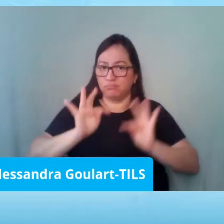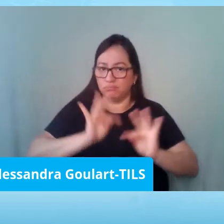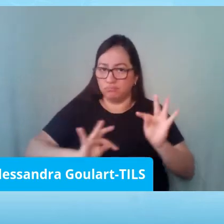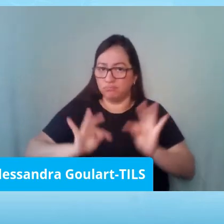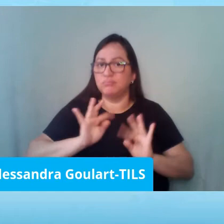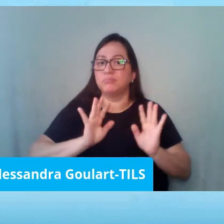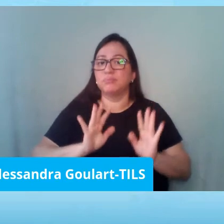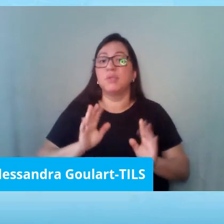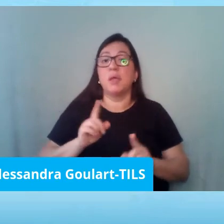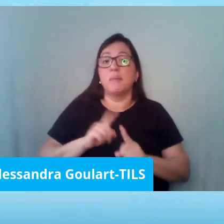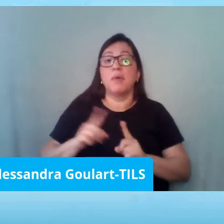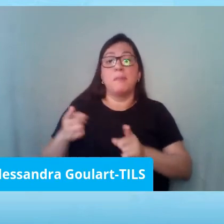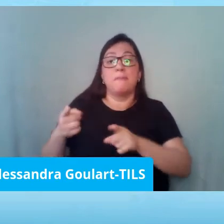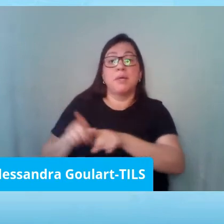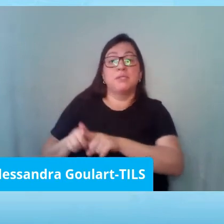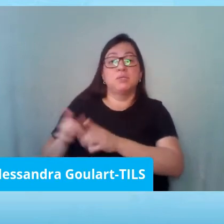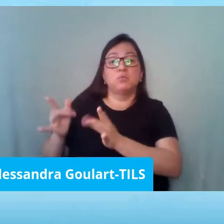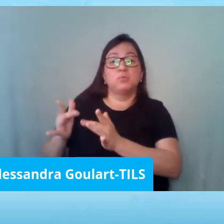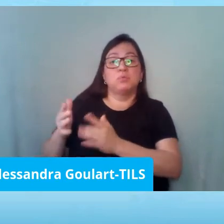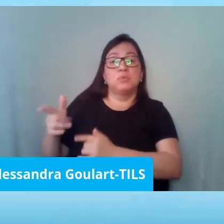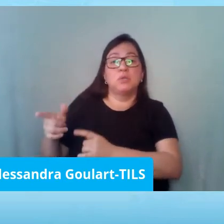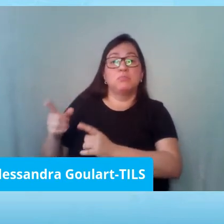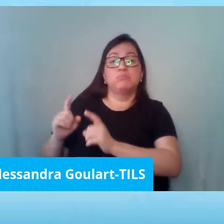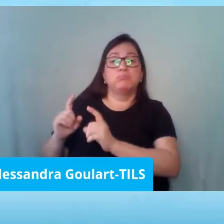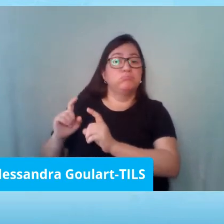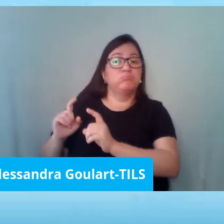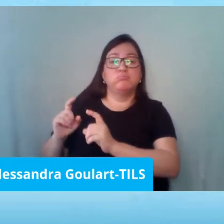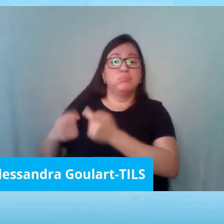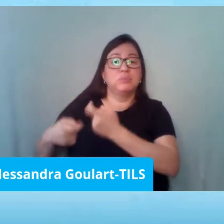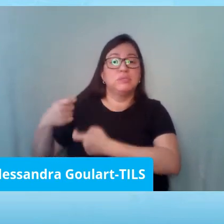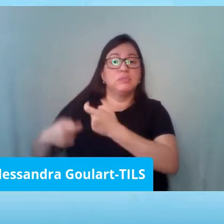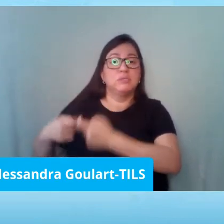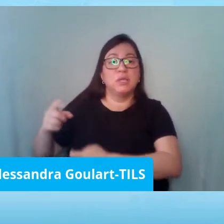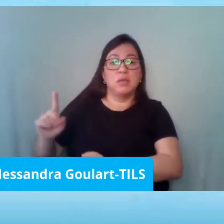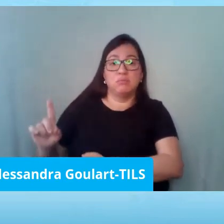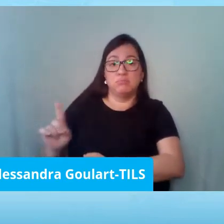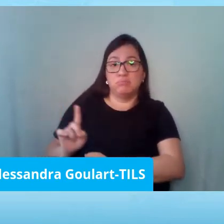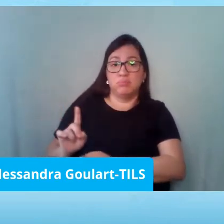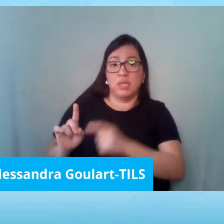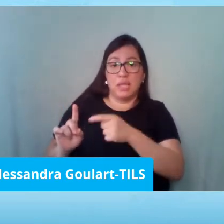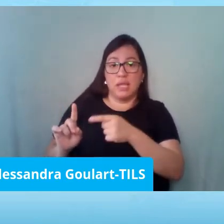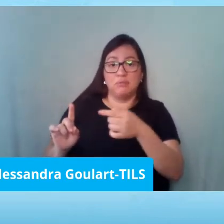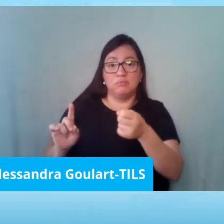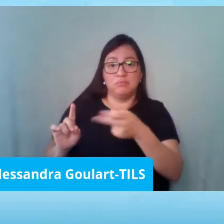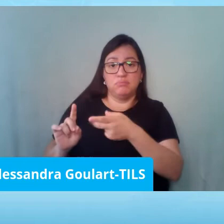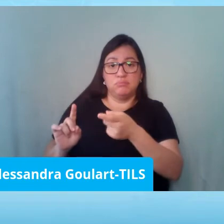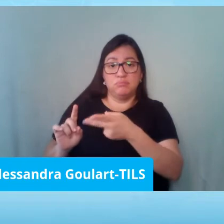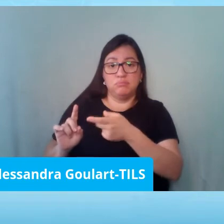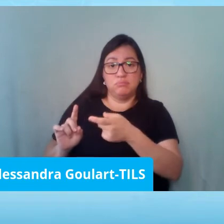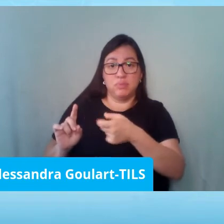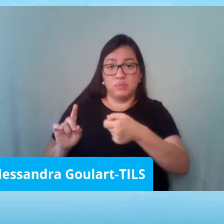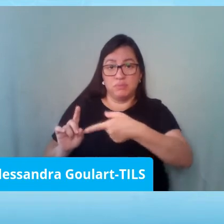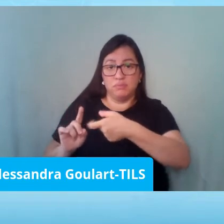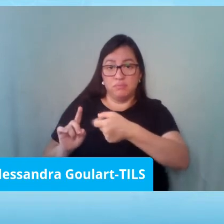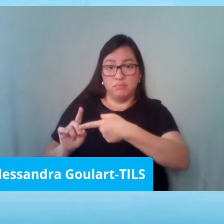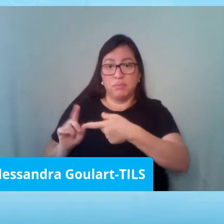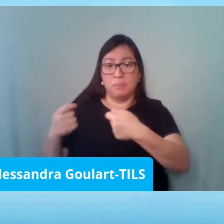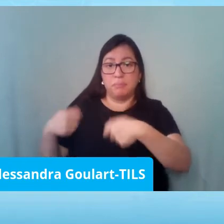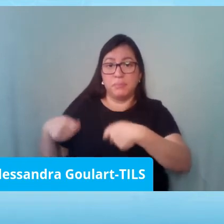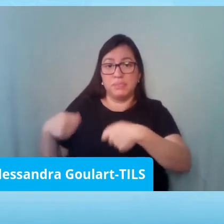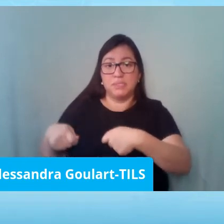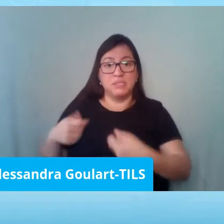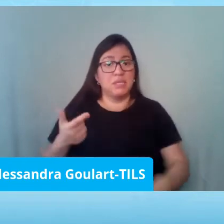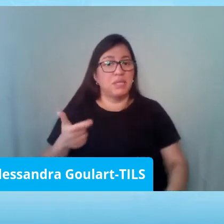isso quando a gente olha as fichas de notificação, quando a gente coloca um nome lá, a gente vê diversas vezes